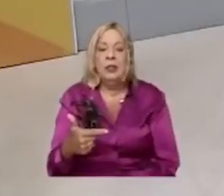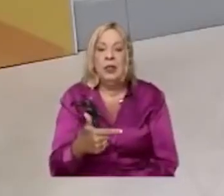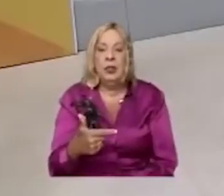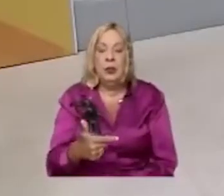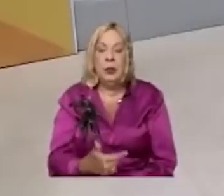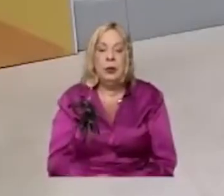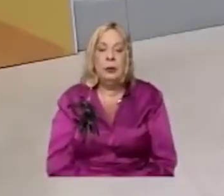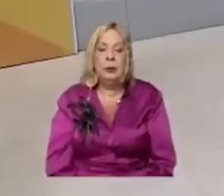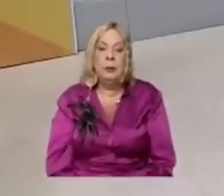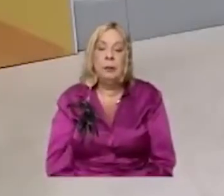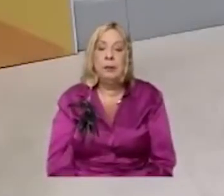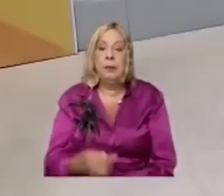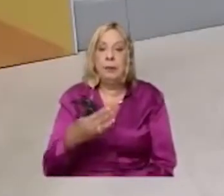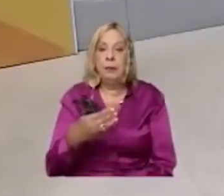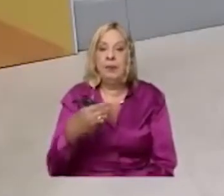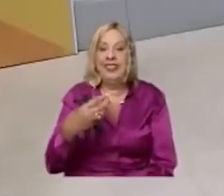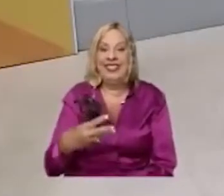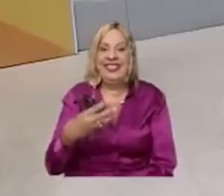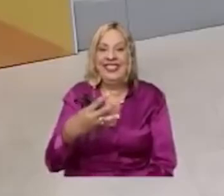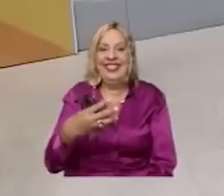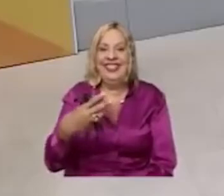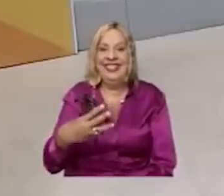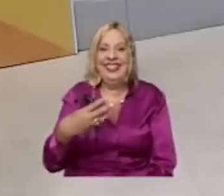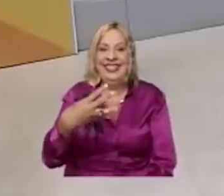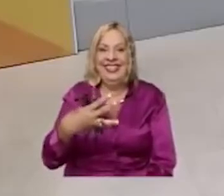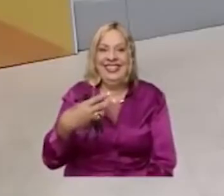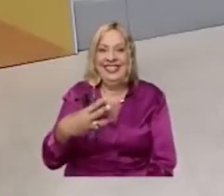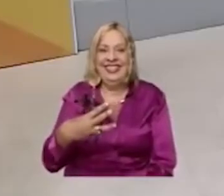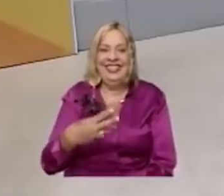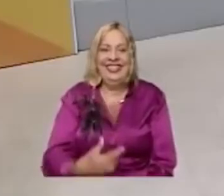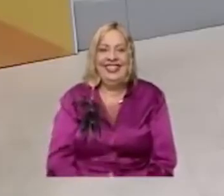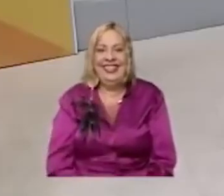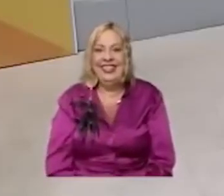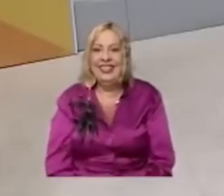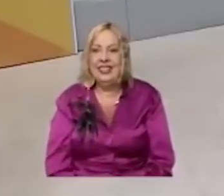22, número 43, 43,